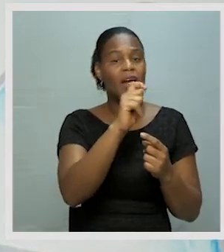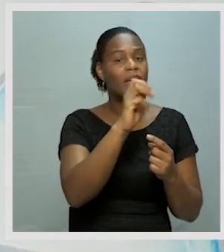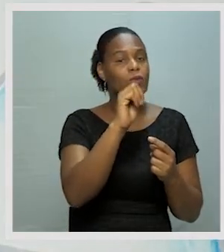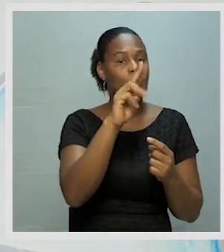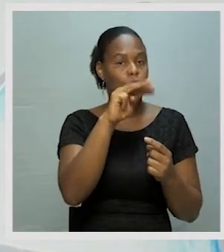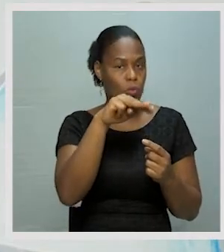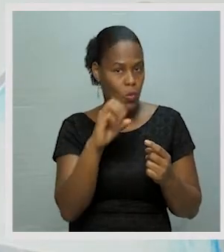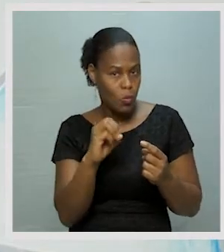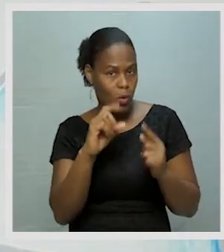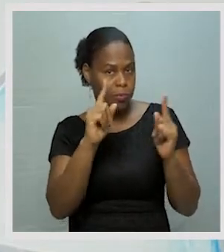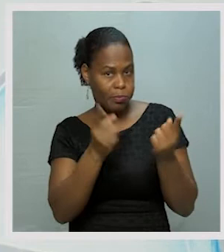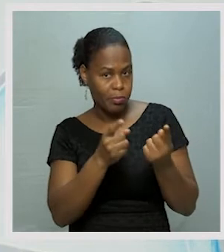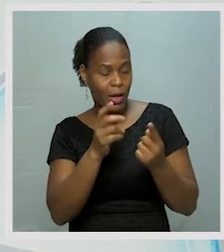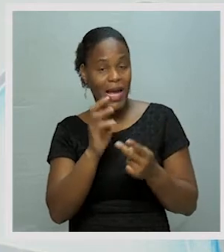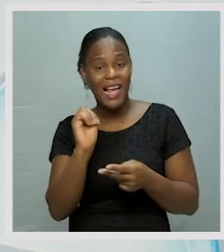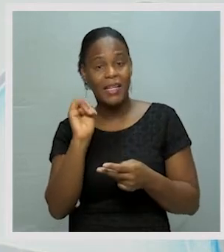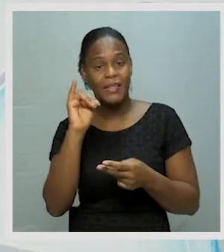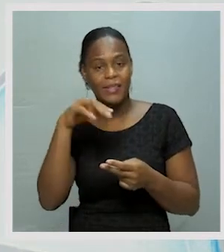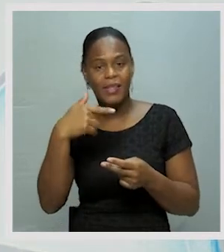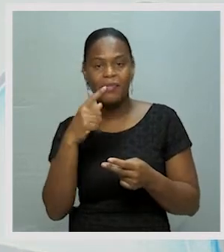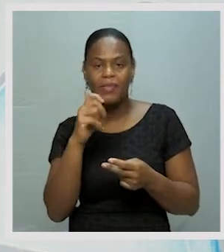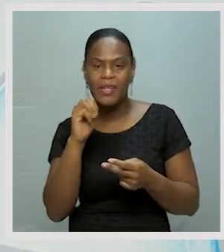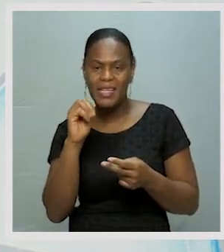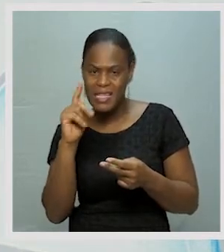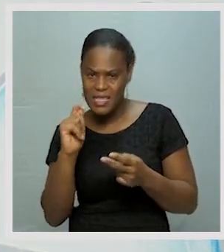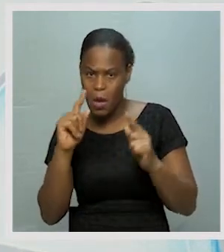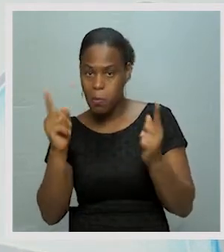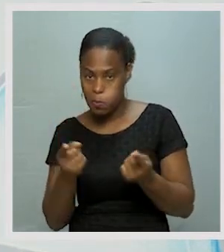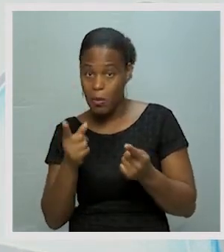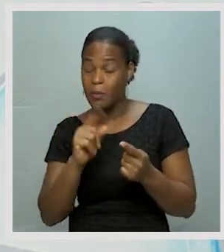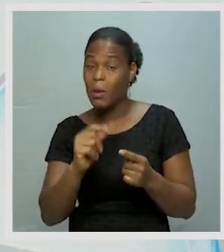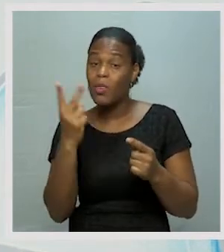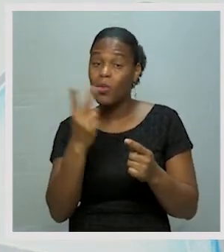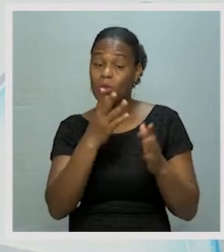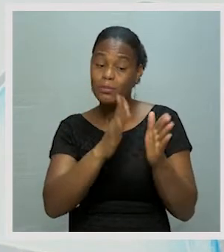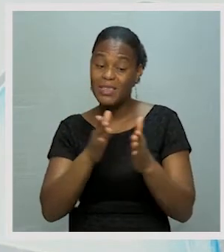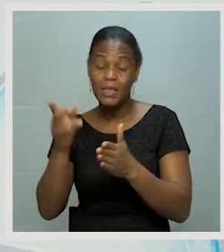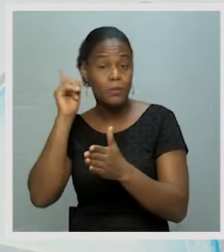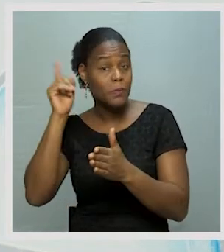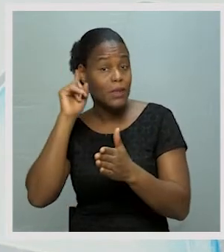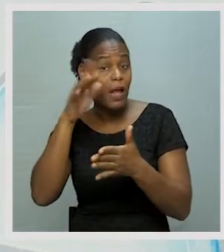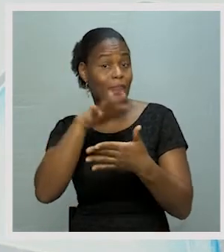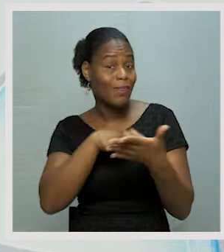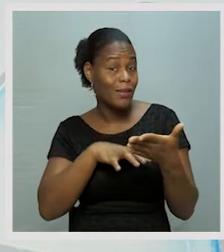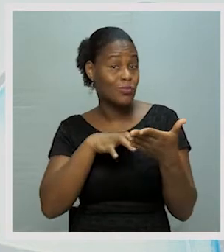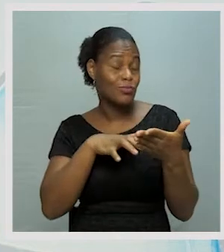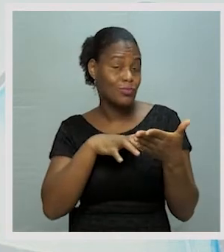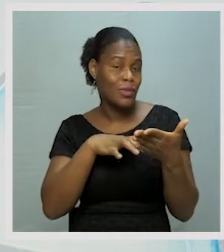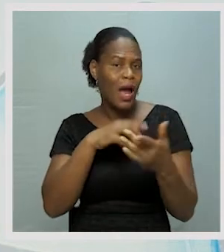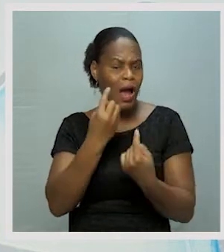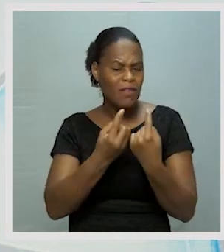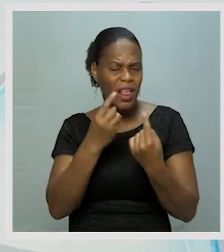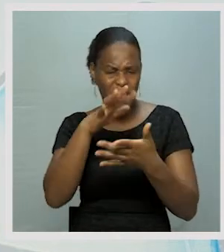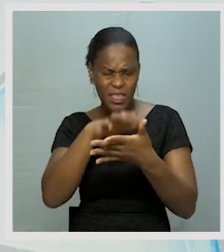de reescrita de um texto. Na verdade, nós lemos textos. Tem muitas informações. E todas elas são